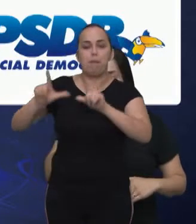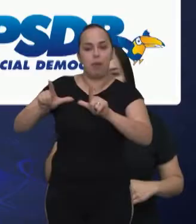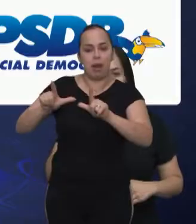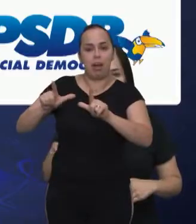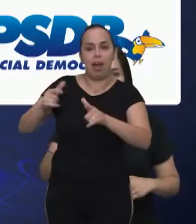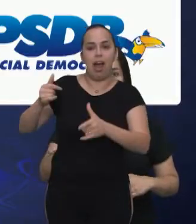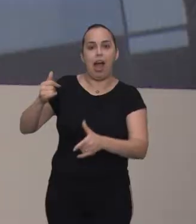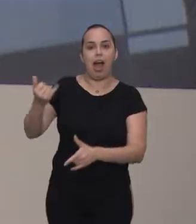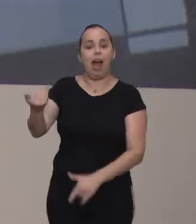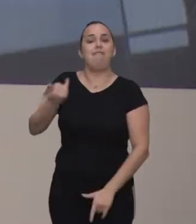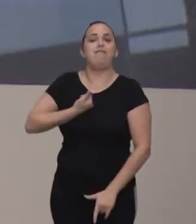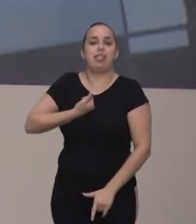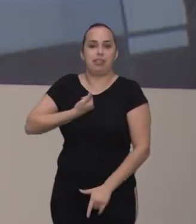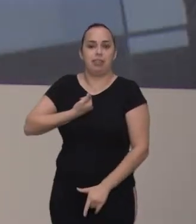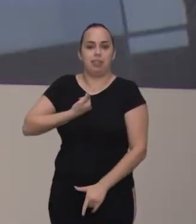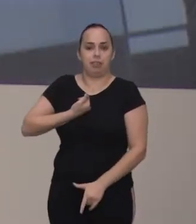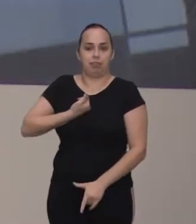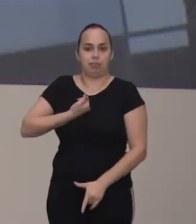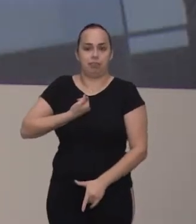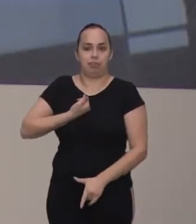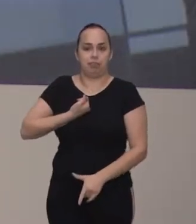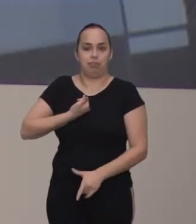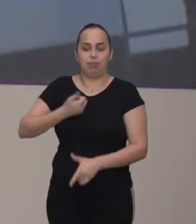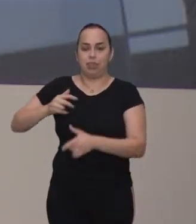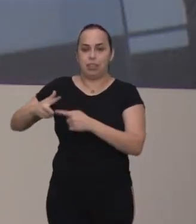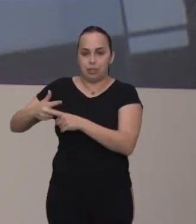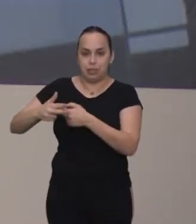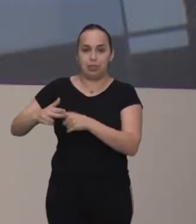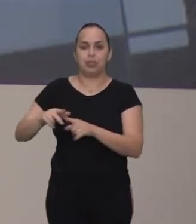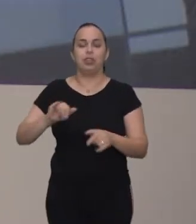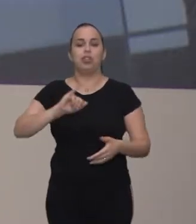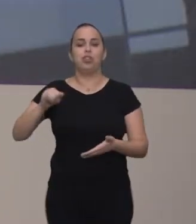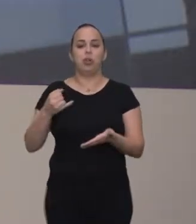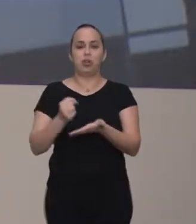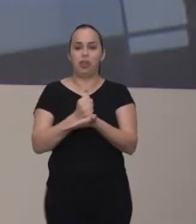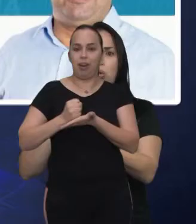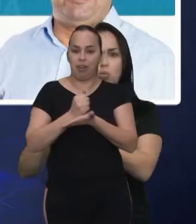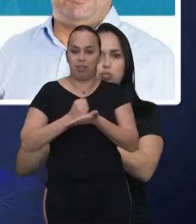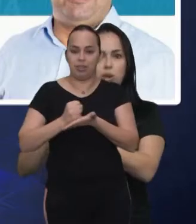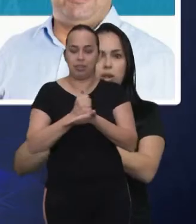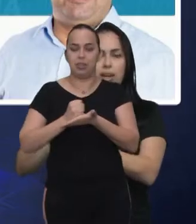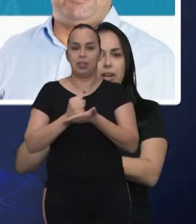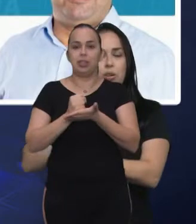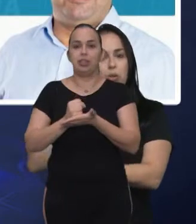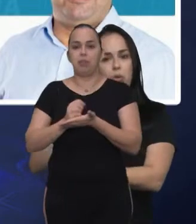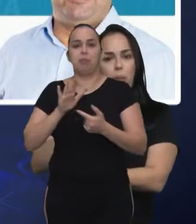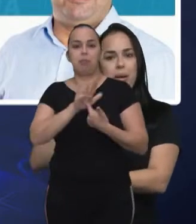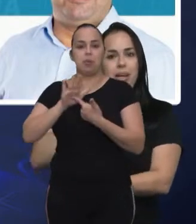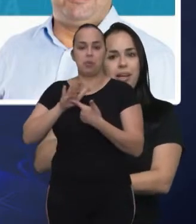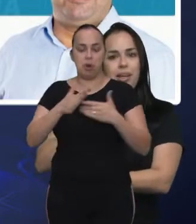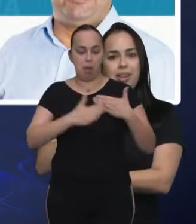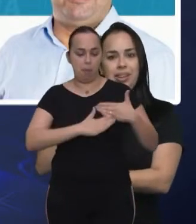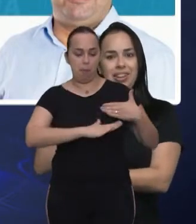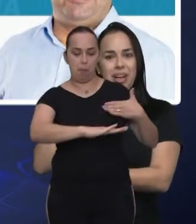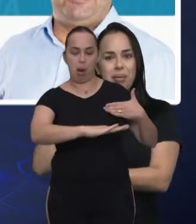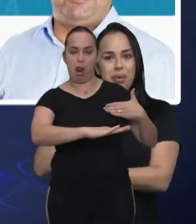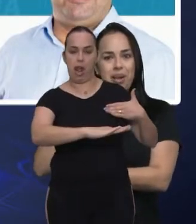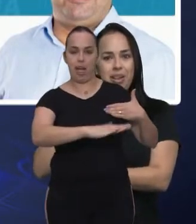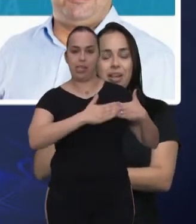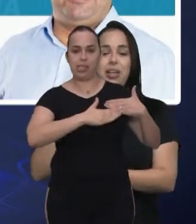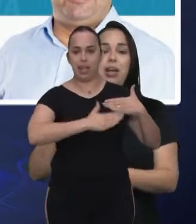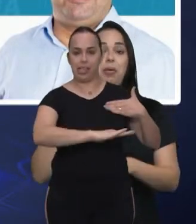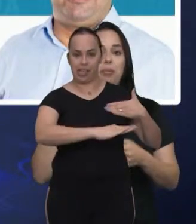estão em manutenção ainda não tema da fiscalização o vereador Júnior da farmácia destacou a reforma no piso de um ginásio